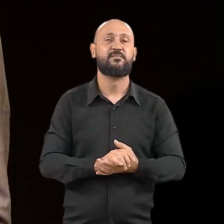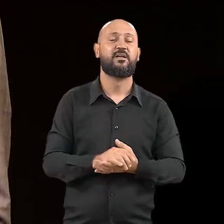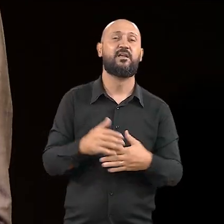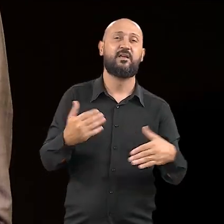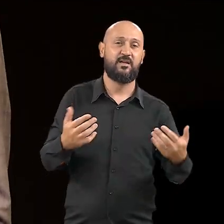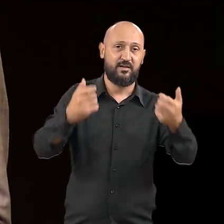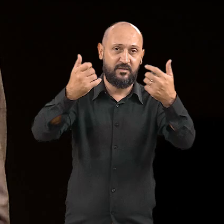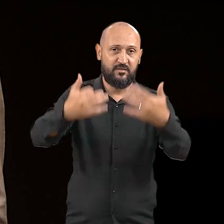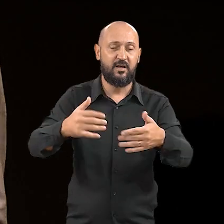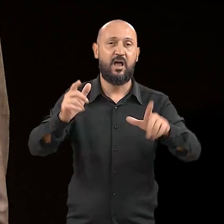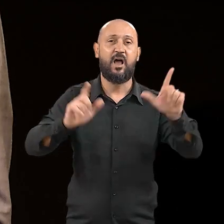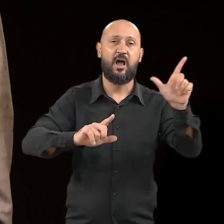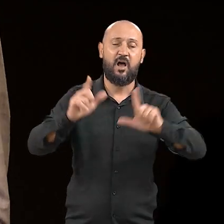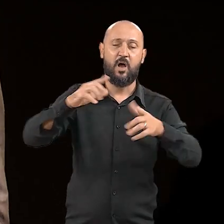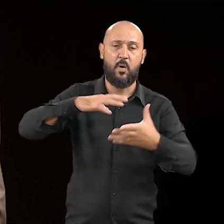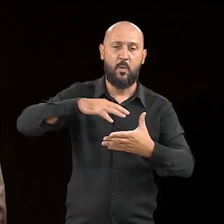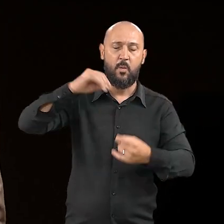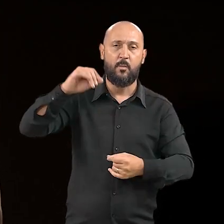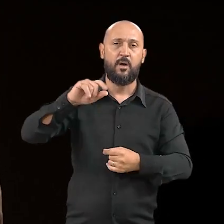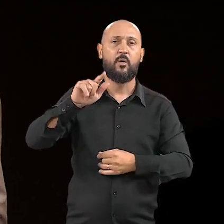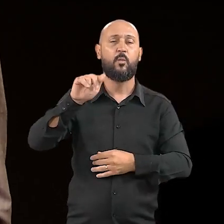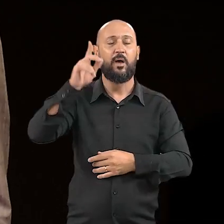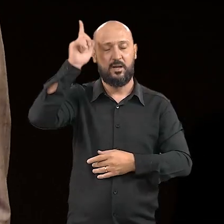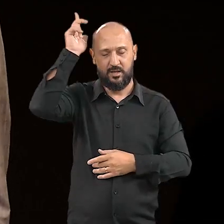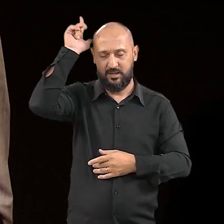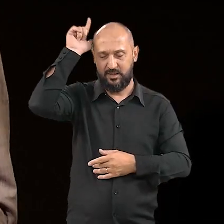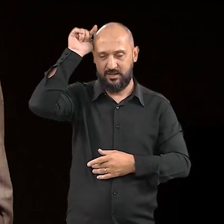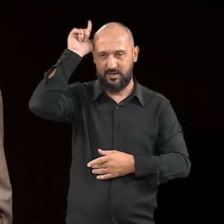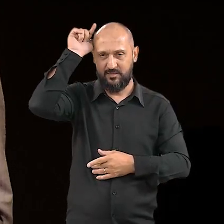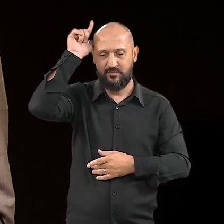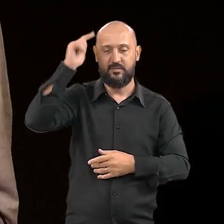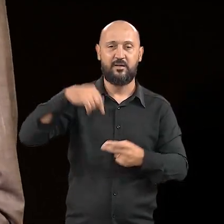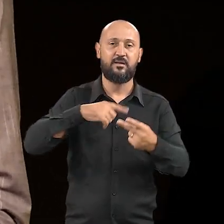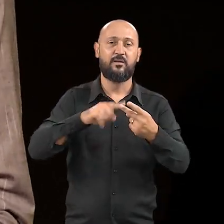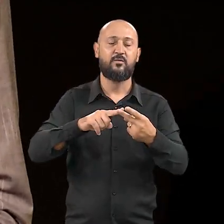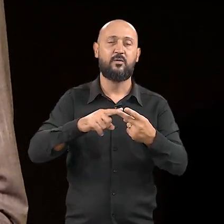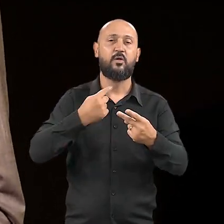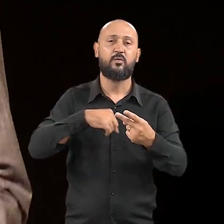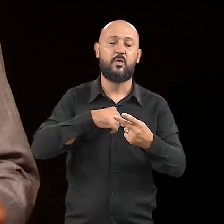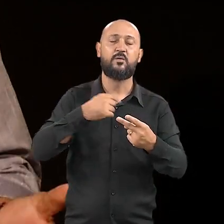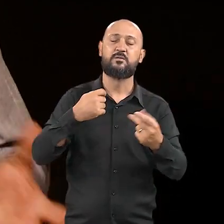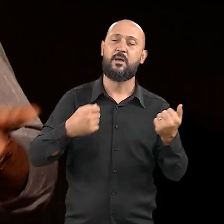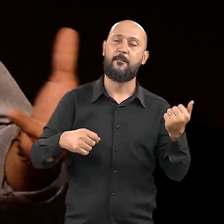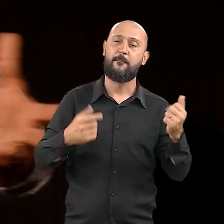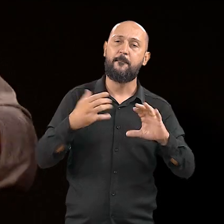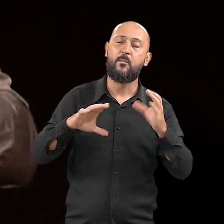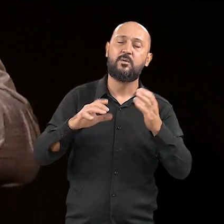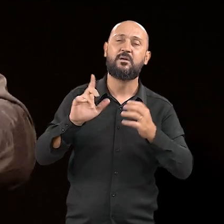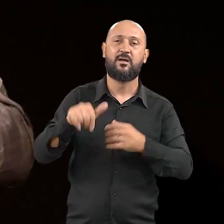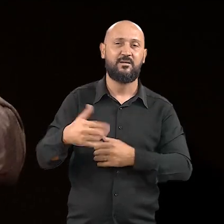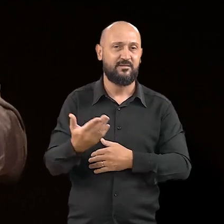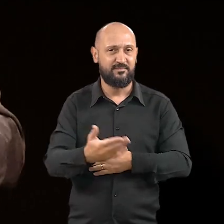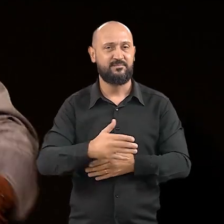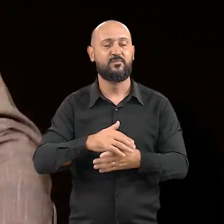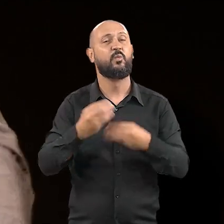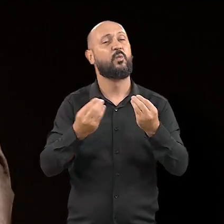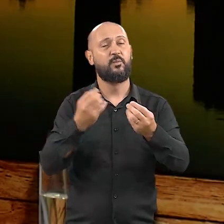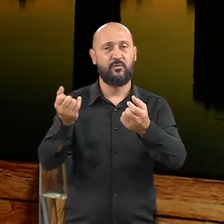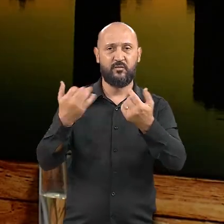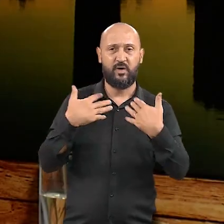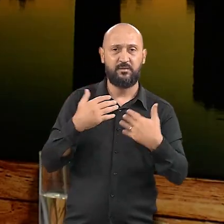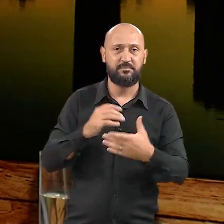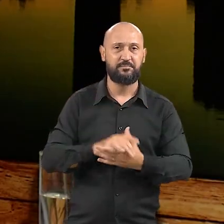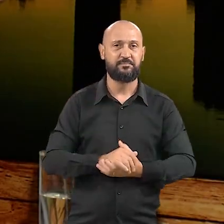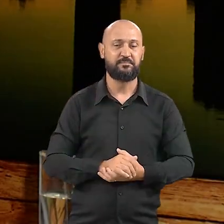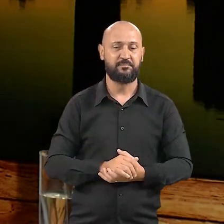em programa, Alma Guarani e na sequência, Nossa Música é Assim. Me conta. O Alma Guarani tudo. Foi assim,